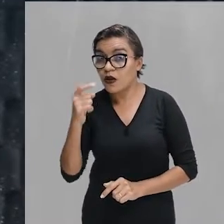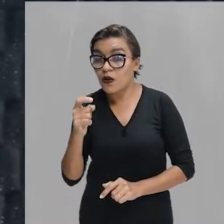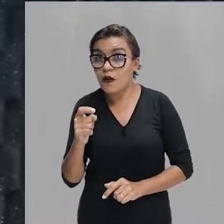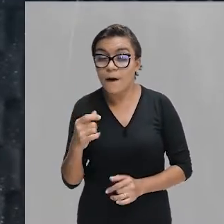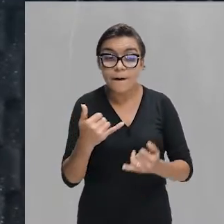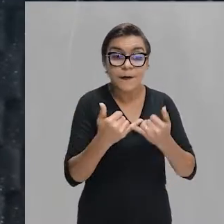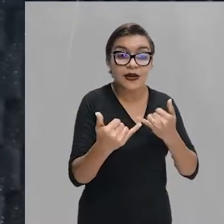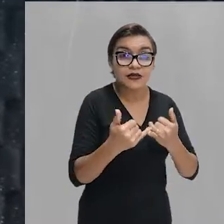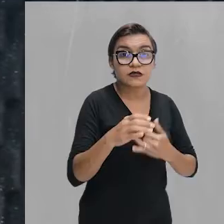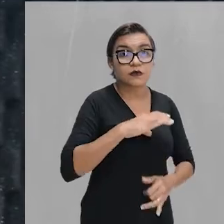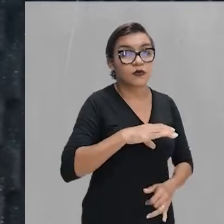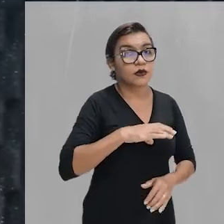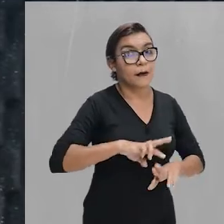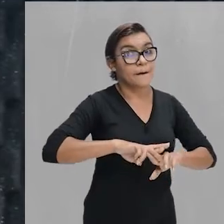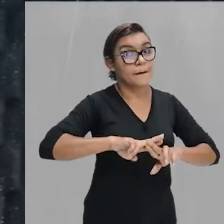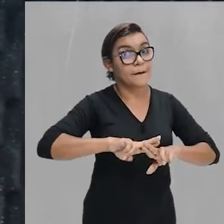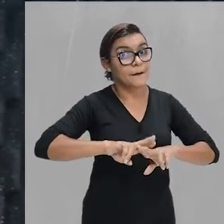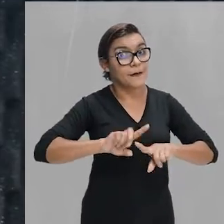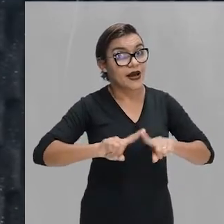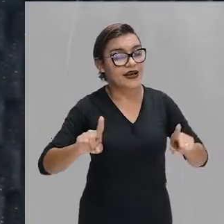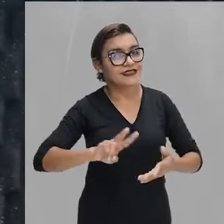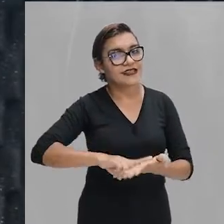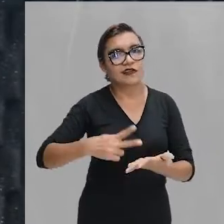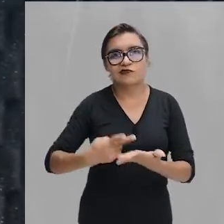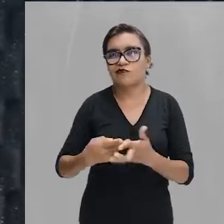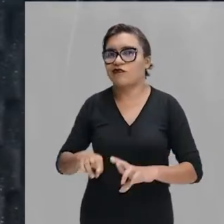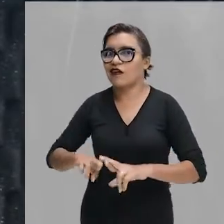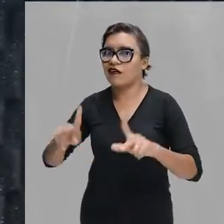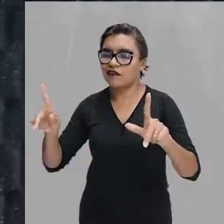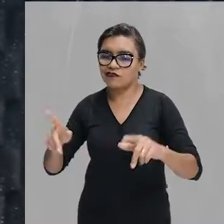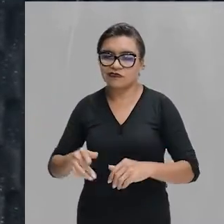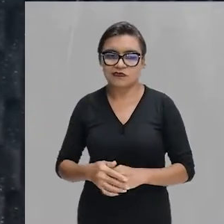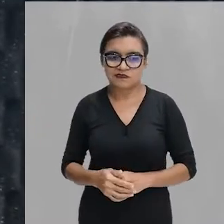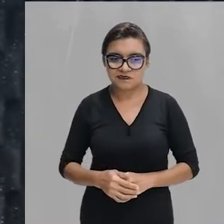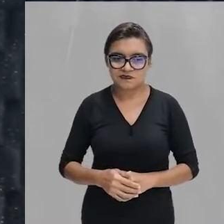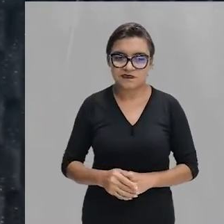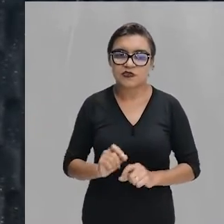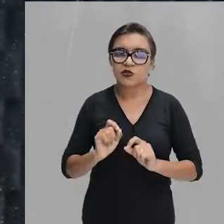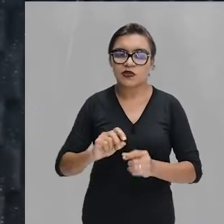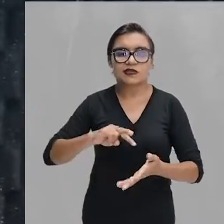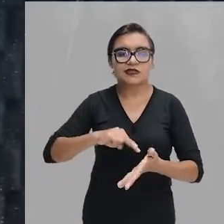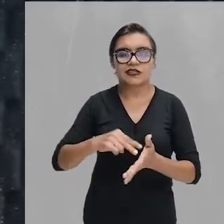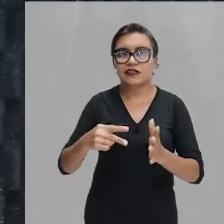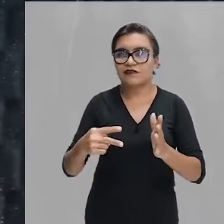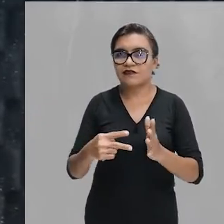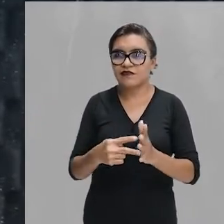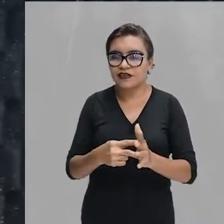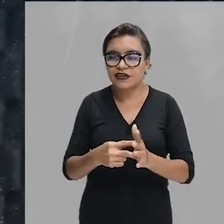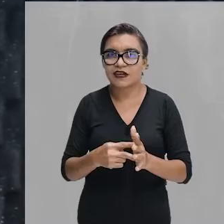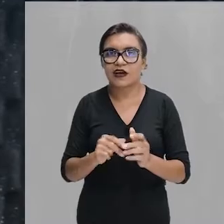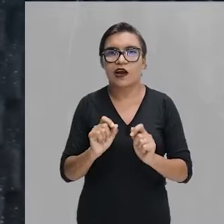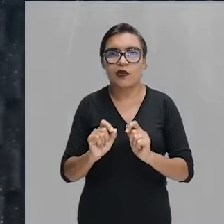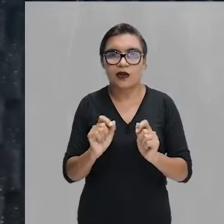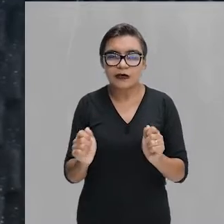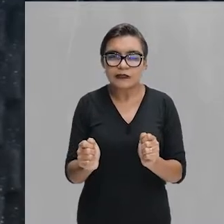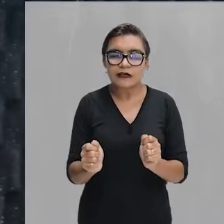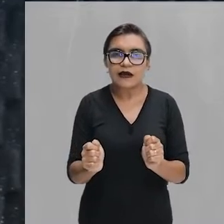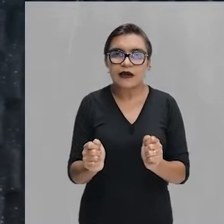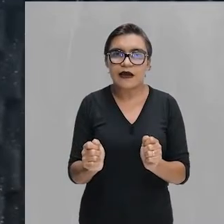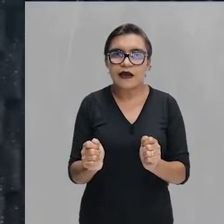é diferente? Lá atrás? Muito bem, então, estrechar-se significa apertar-se,